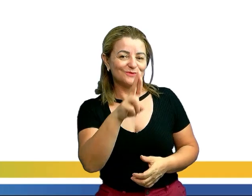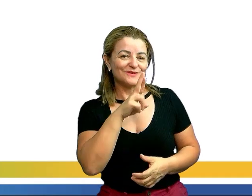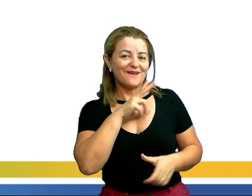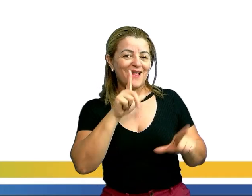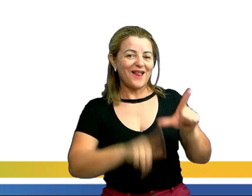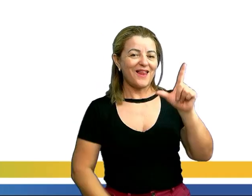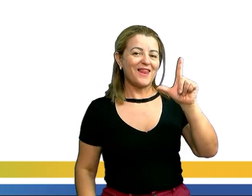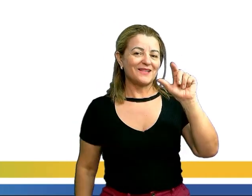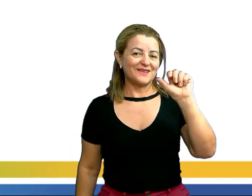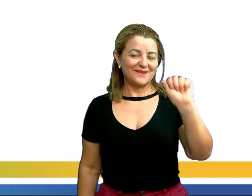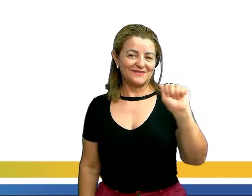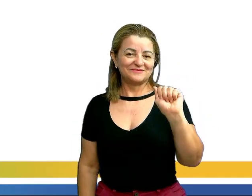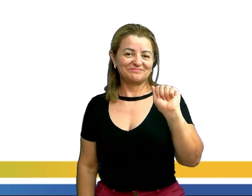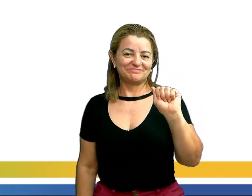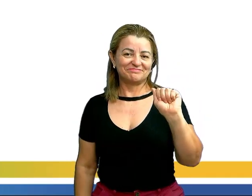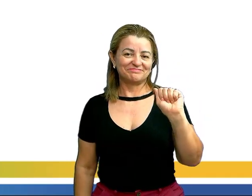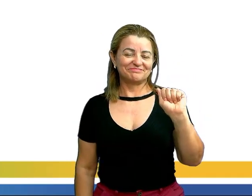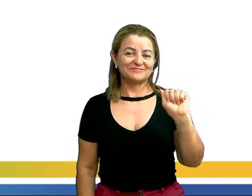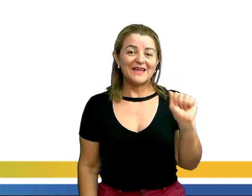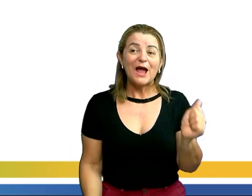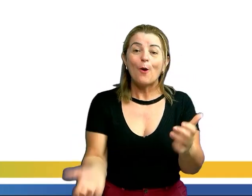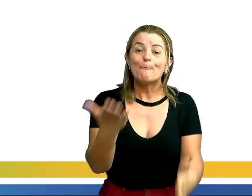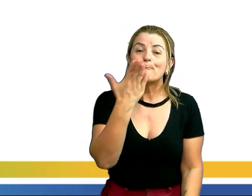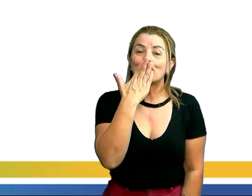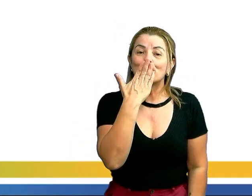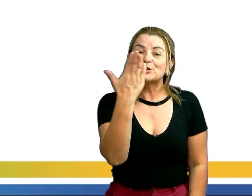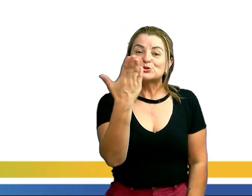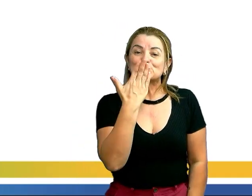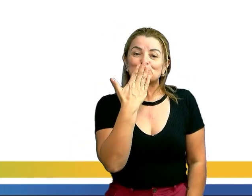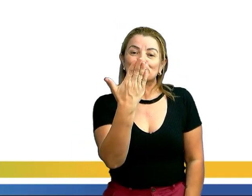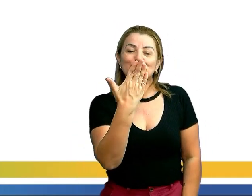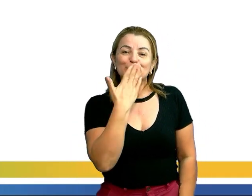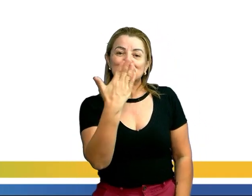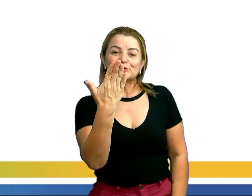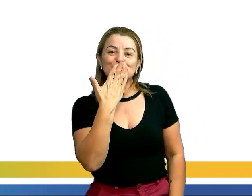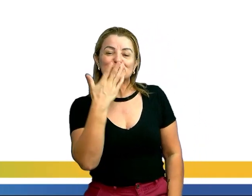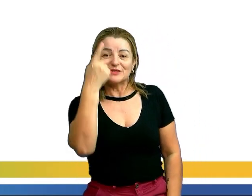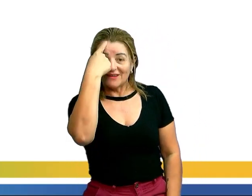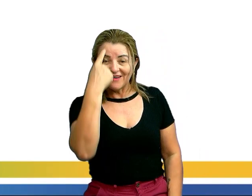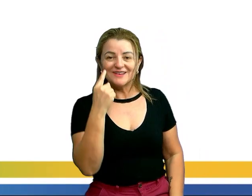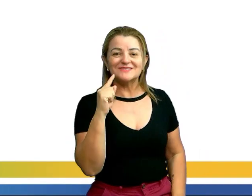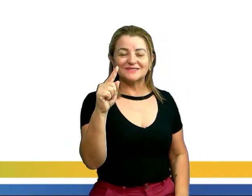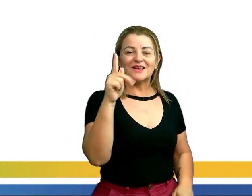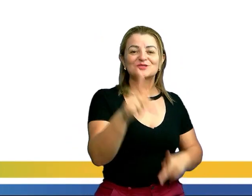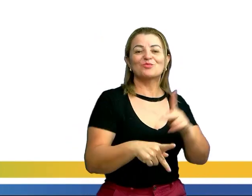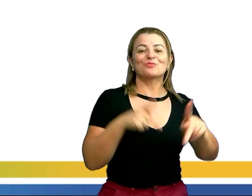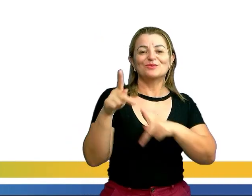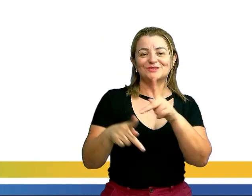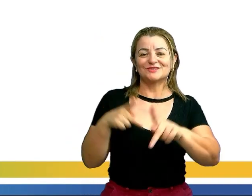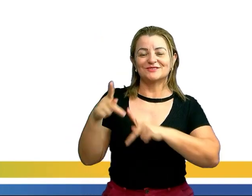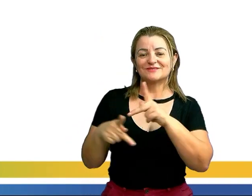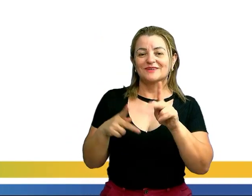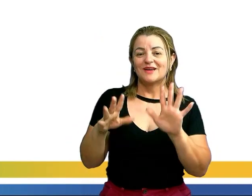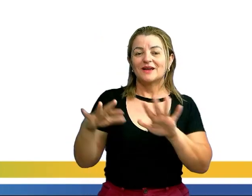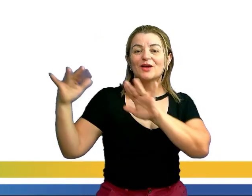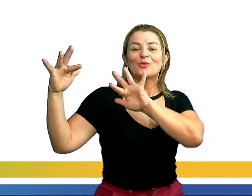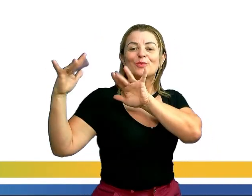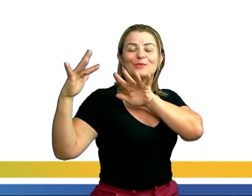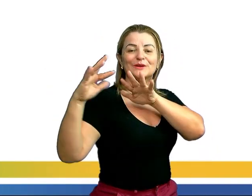a letra A, apelo. O apelo está muito presente, né, nas ideias populistas. E a